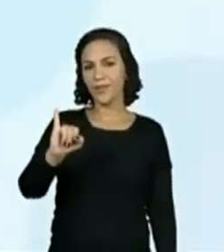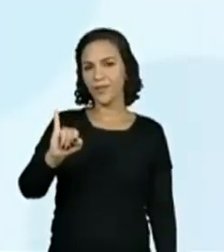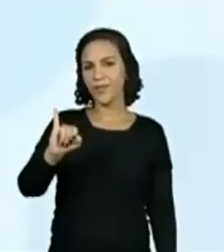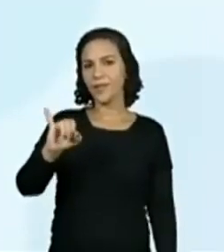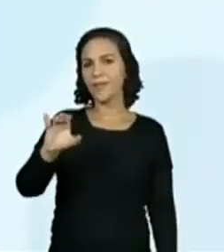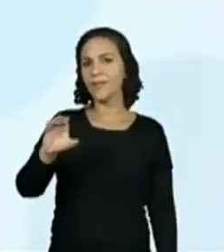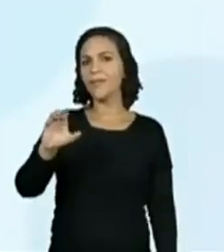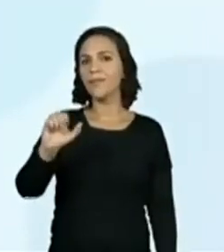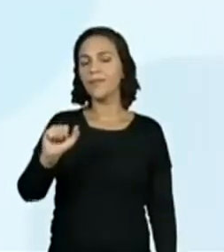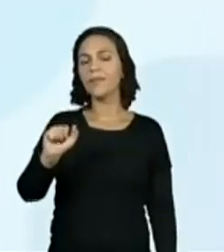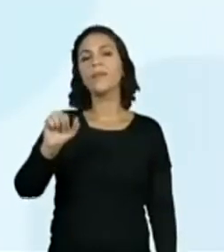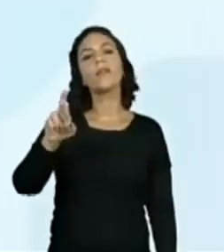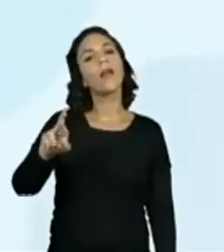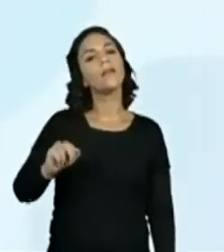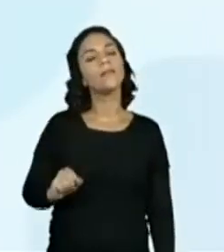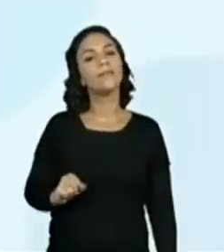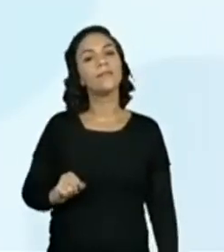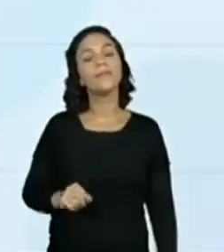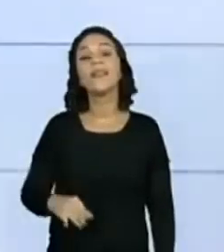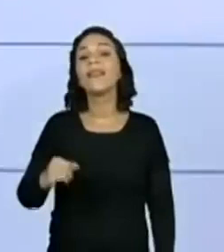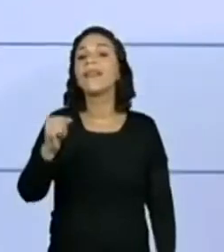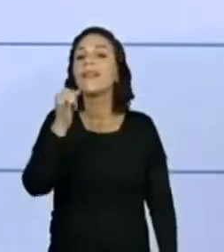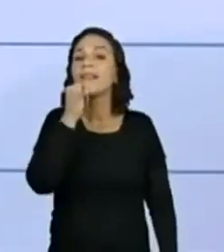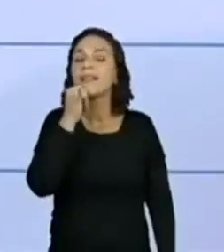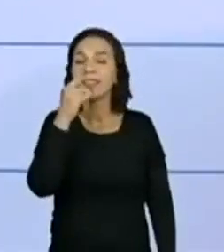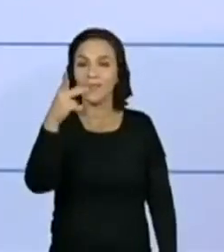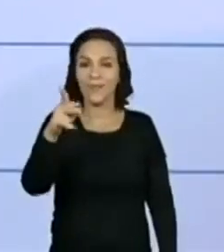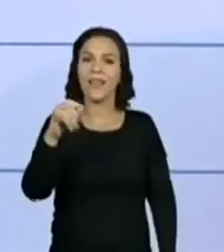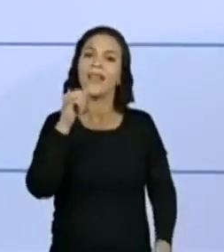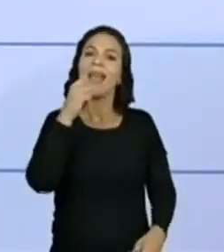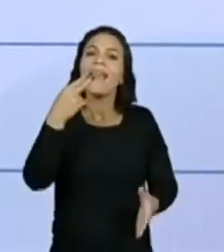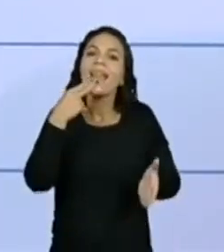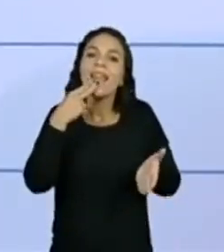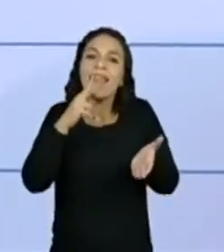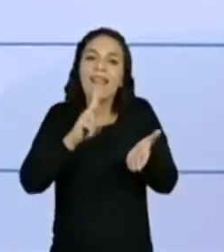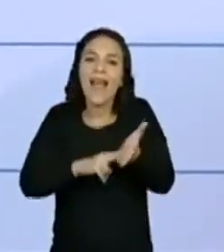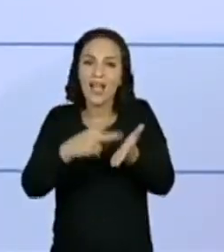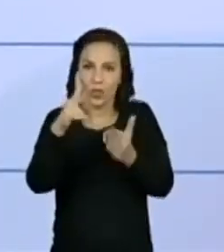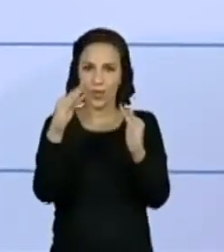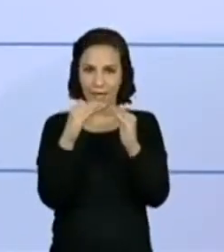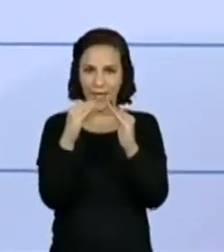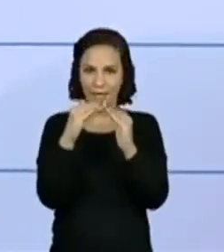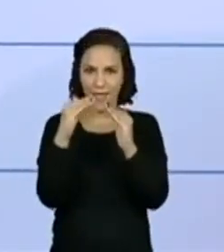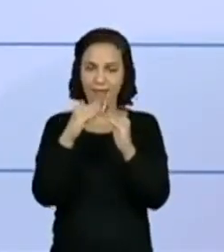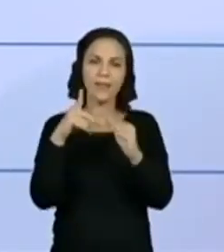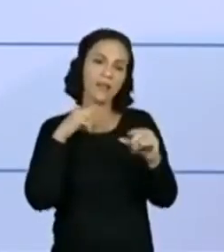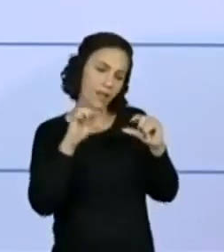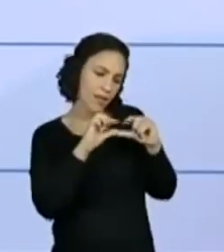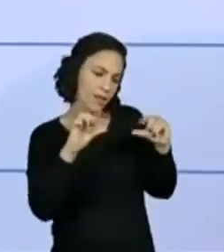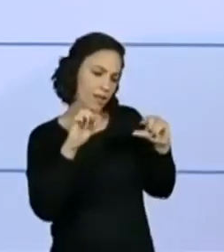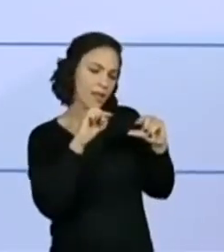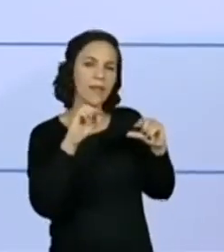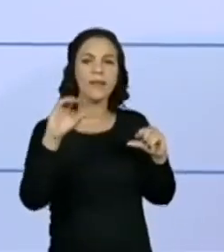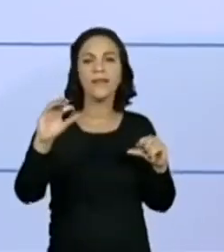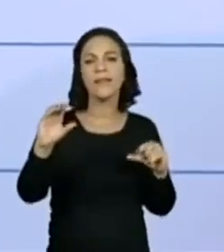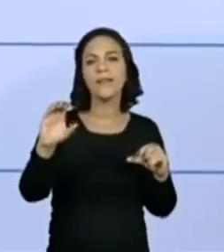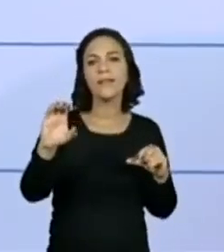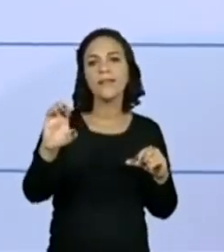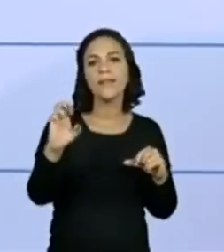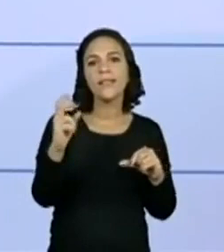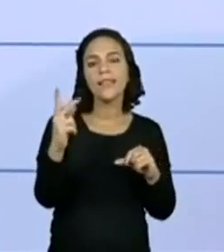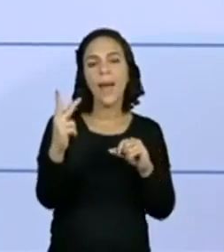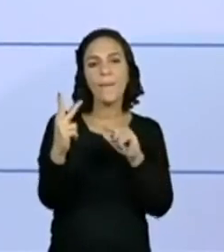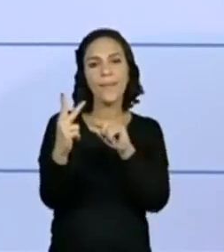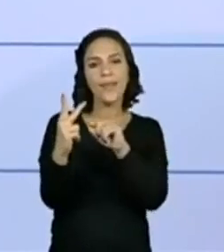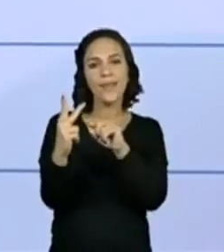colocar, ó, por exemplo, os números do CEP. É um código, né? O código postal da Isso. nossa residência. Isso mesmo. Tem também